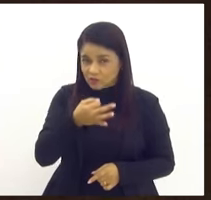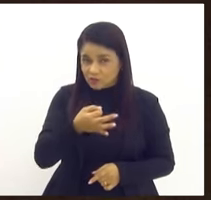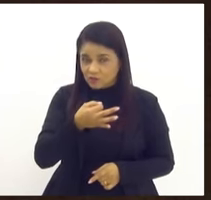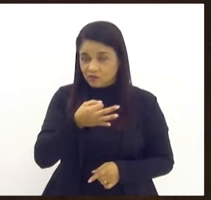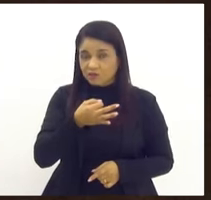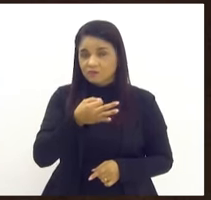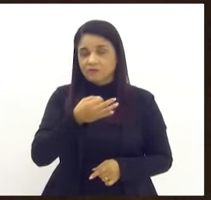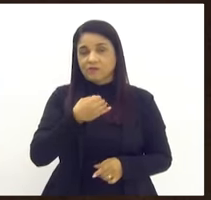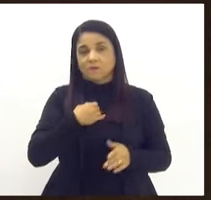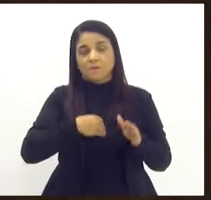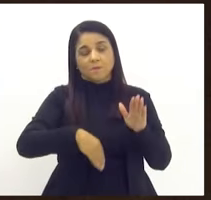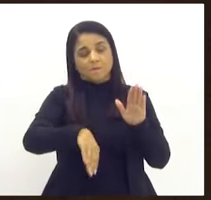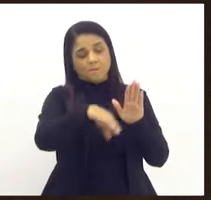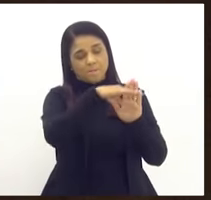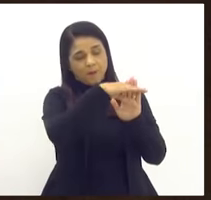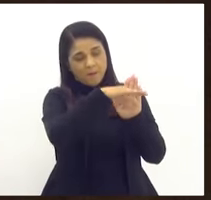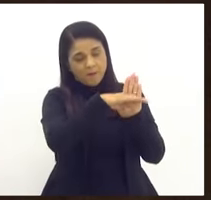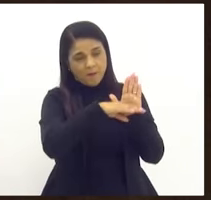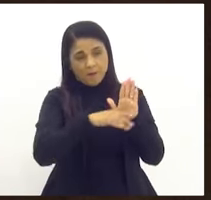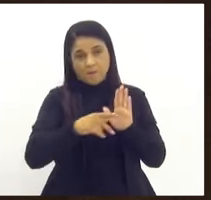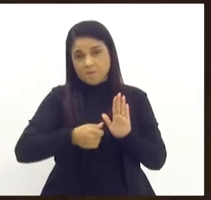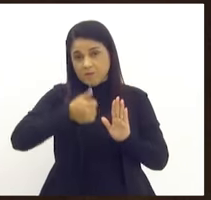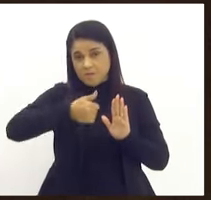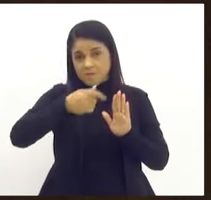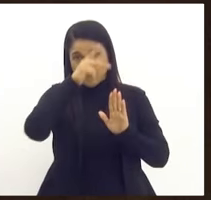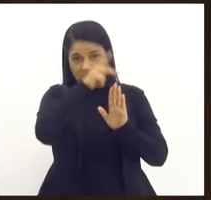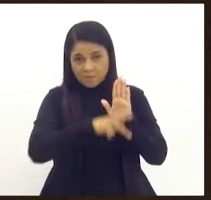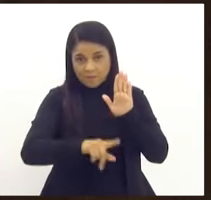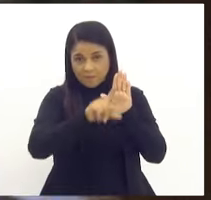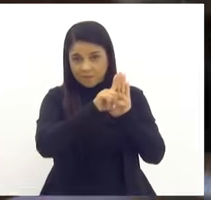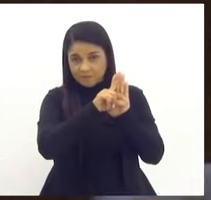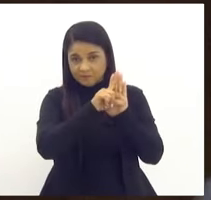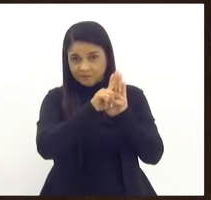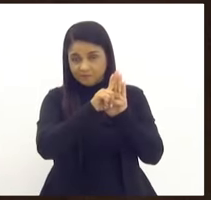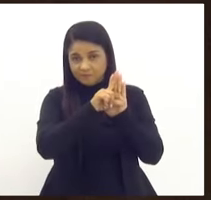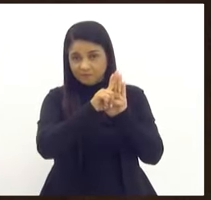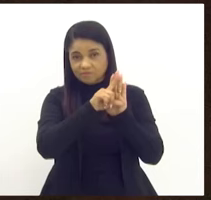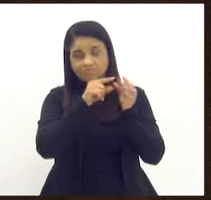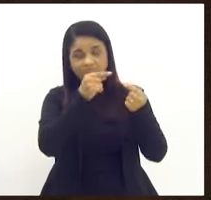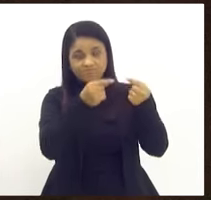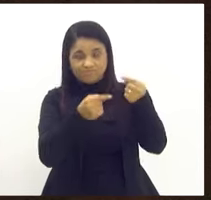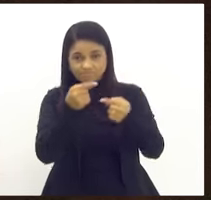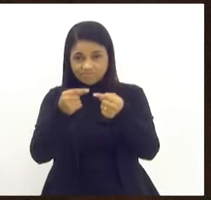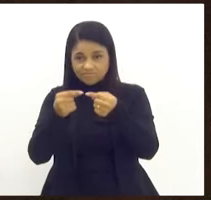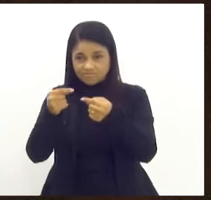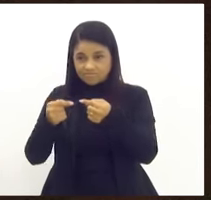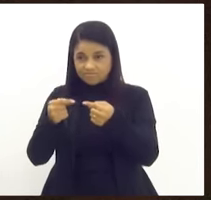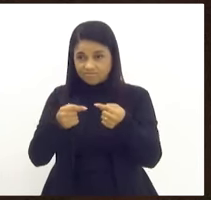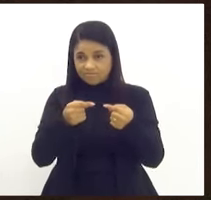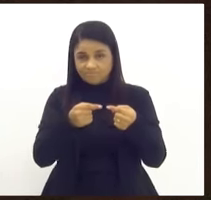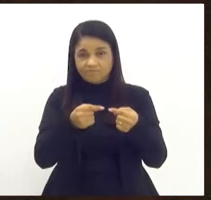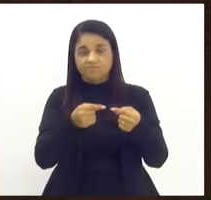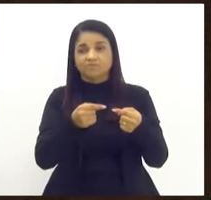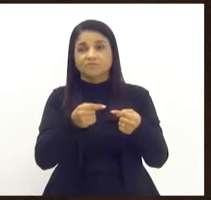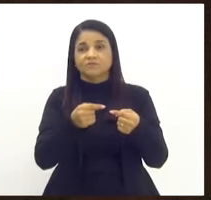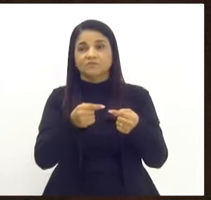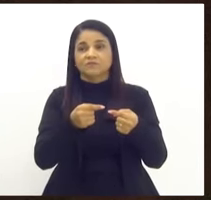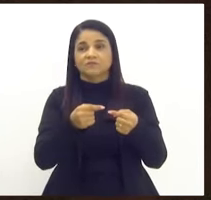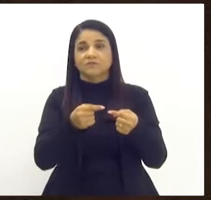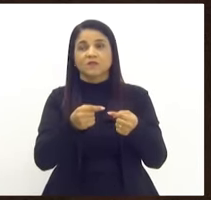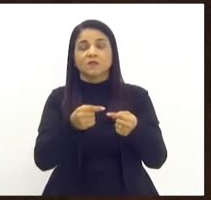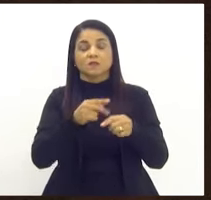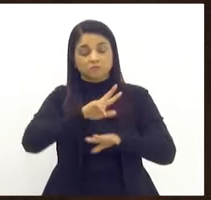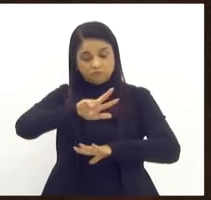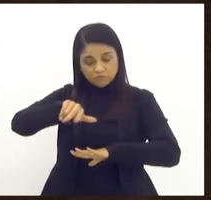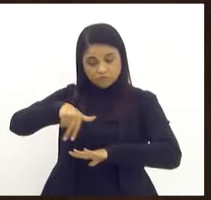que fosse cantado o primeiro projeto para discutir que aqueles que fossem usar A